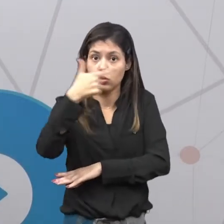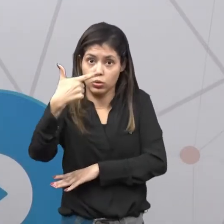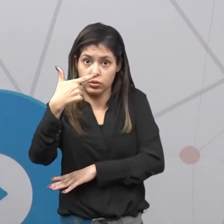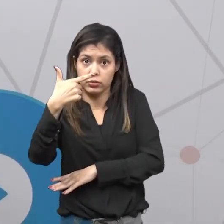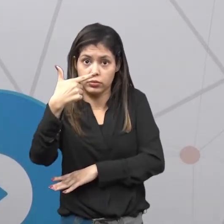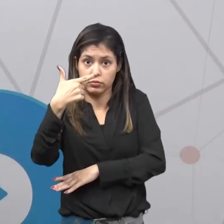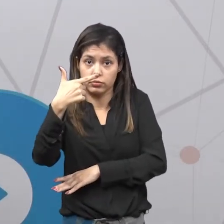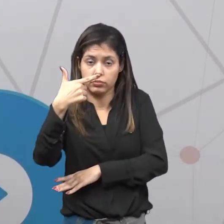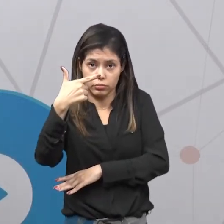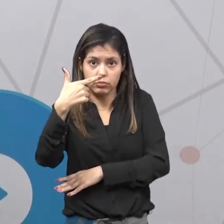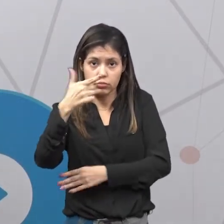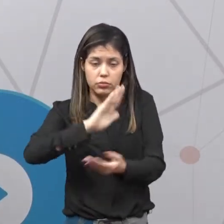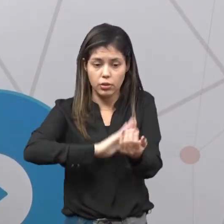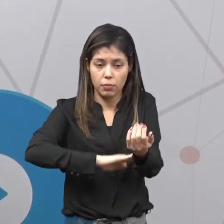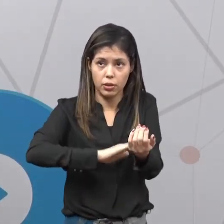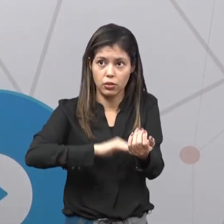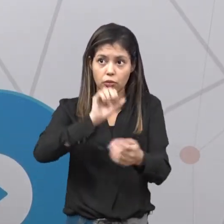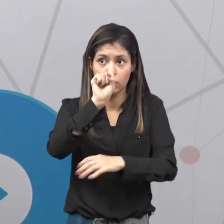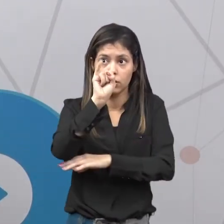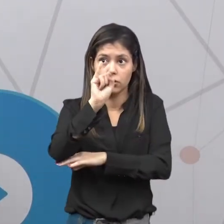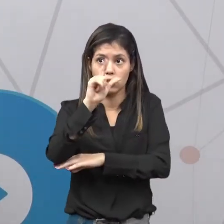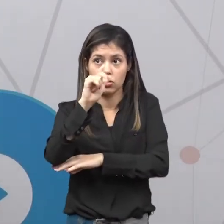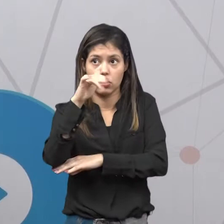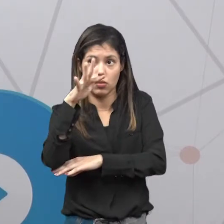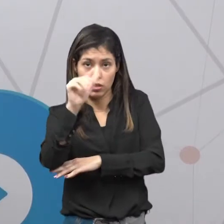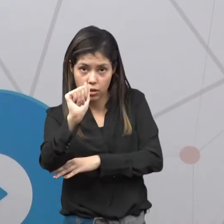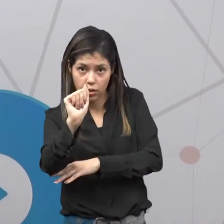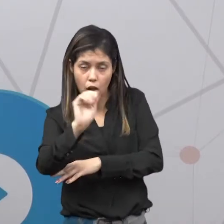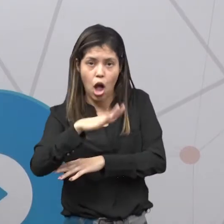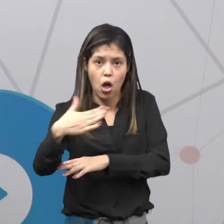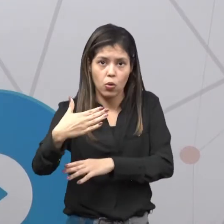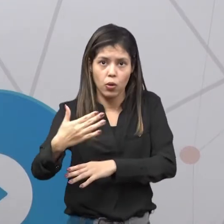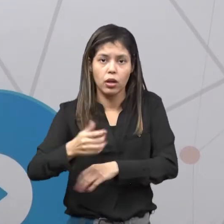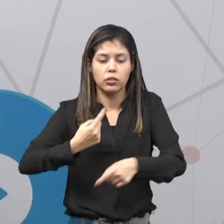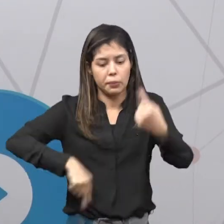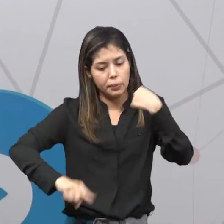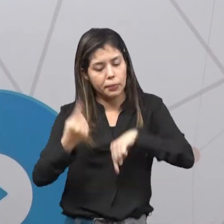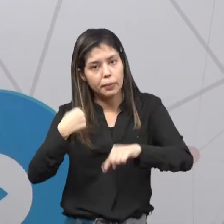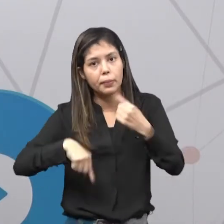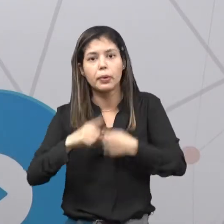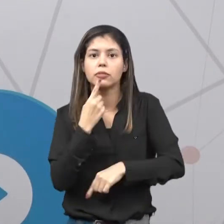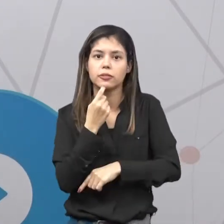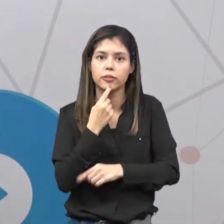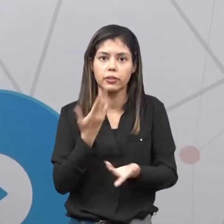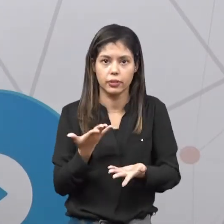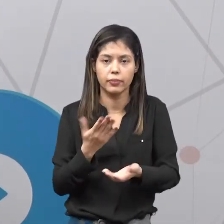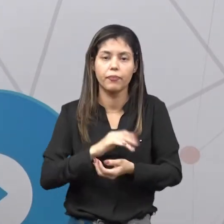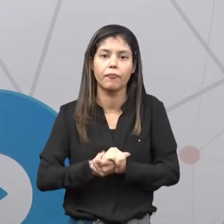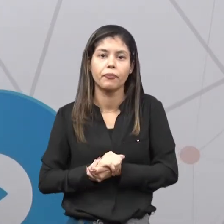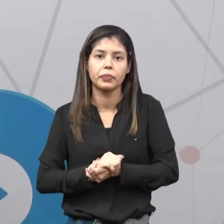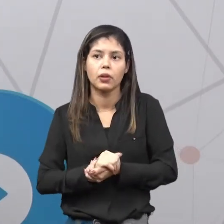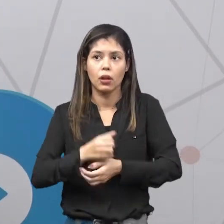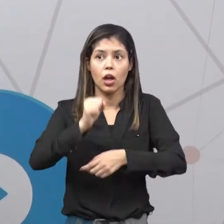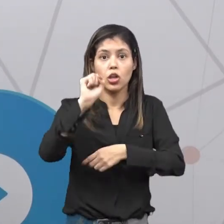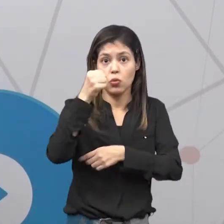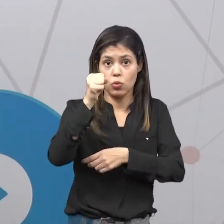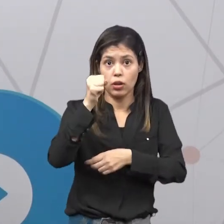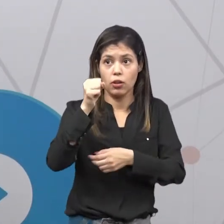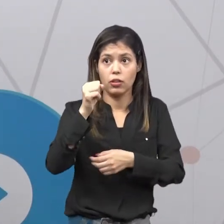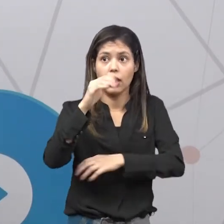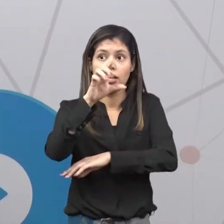é a pressão sistólica, né? Que é a pressão quando o sangue está sendo bombeado, e o 8 é a